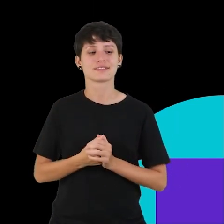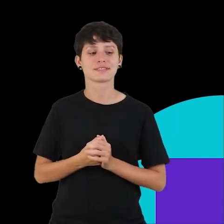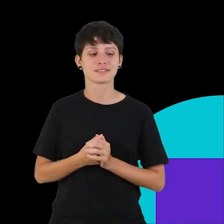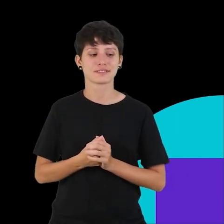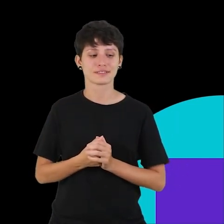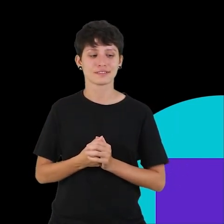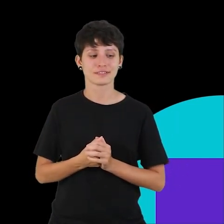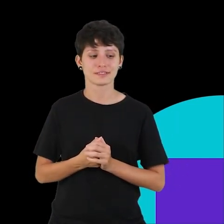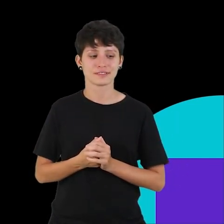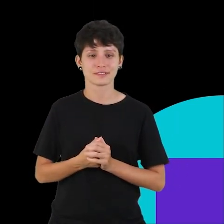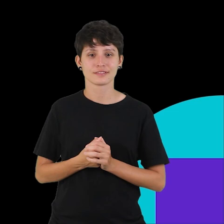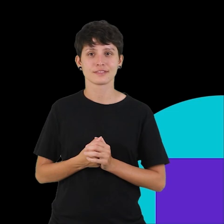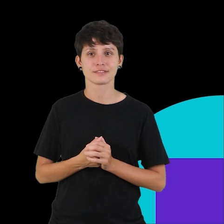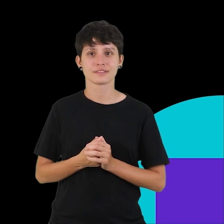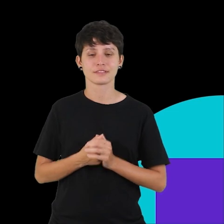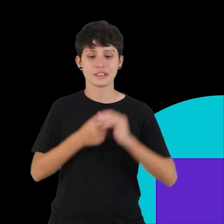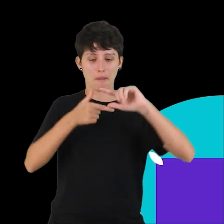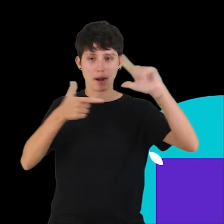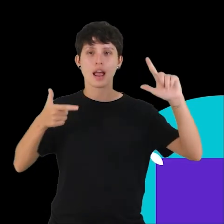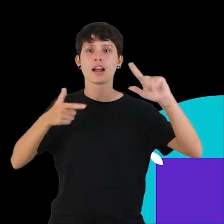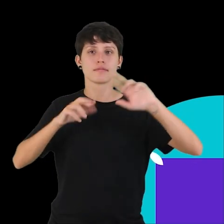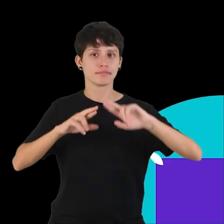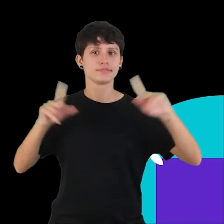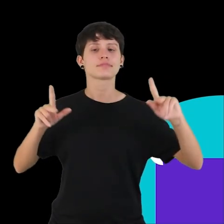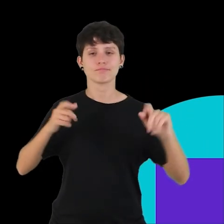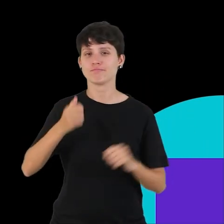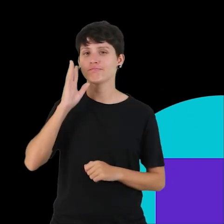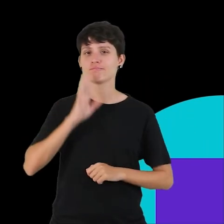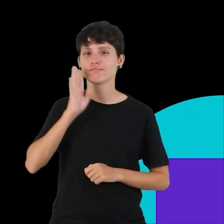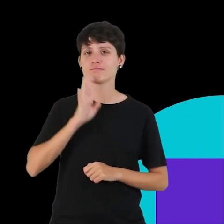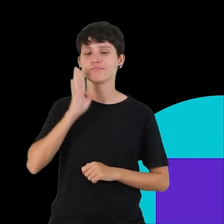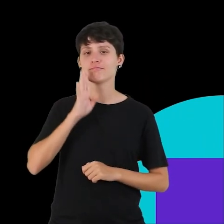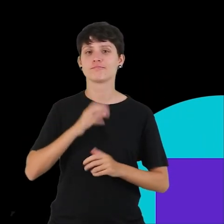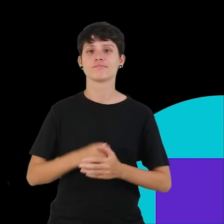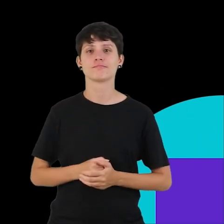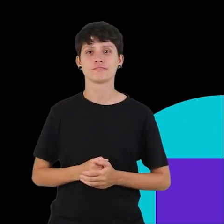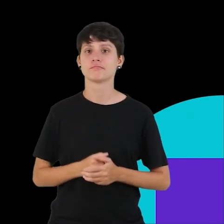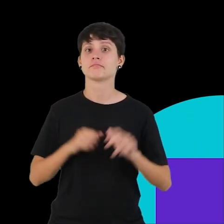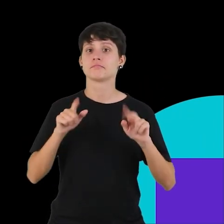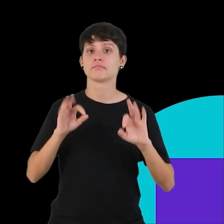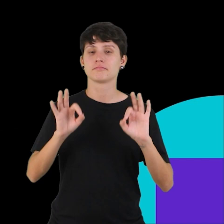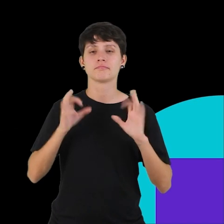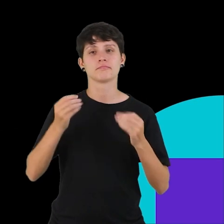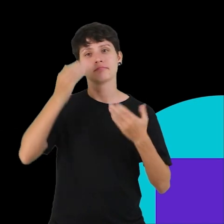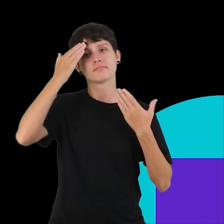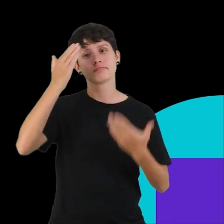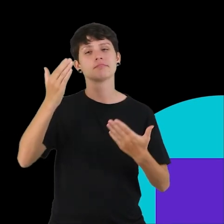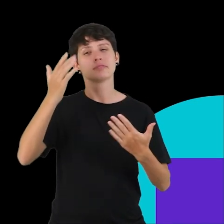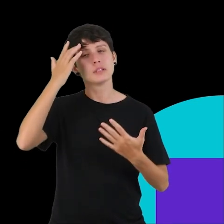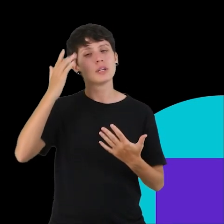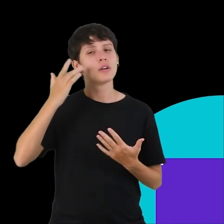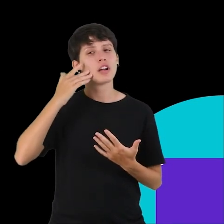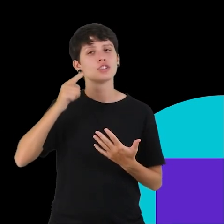essas ferramentas no dia a dia de vocês. Então, é um livro curto, tem acho que 40 páginas, ele é bem didático, cheio